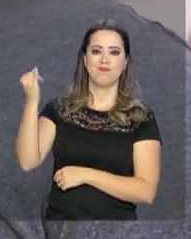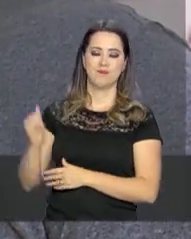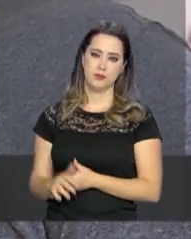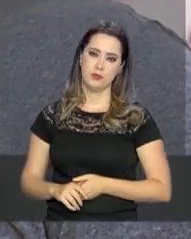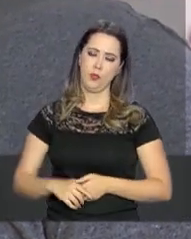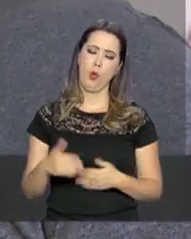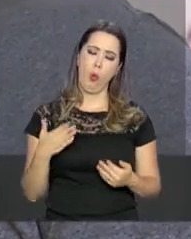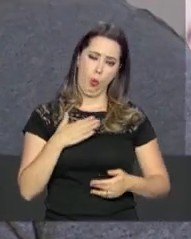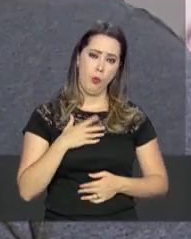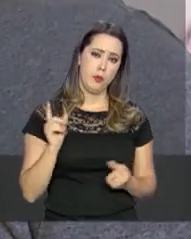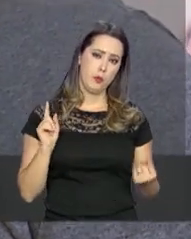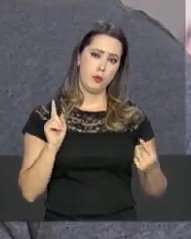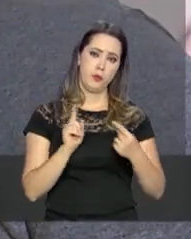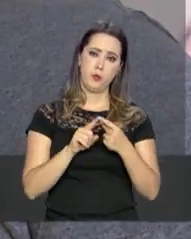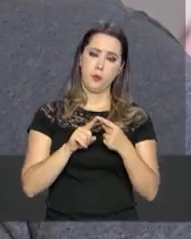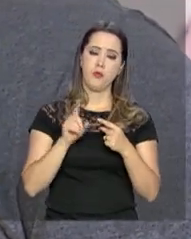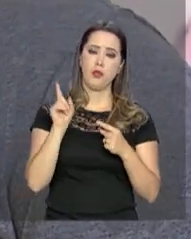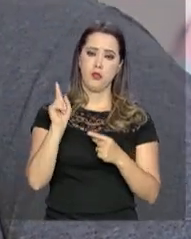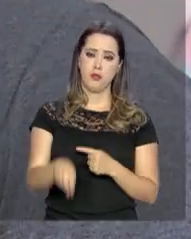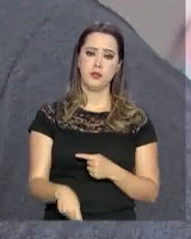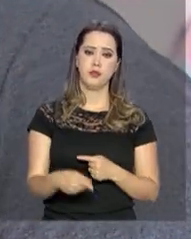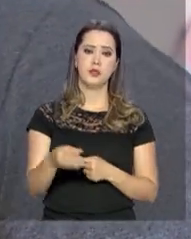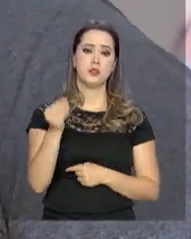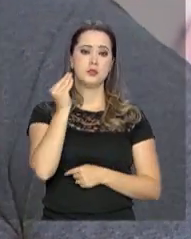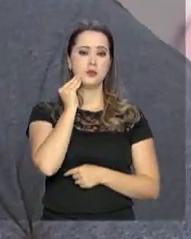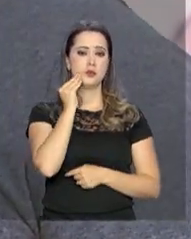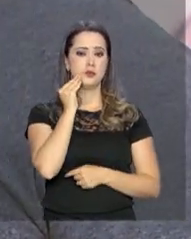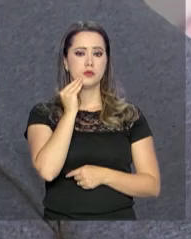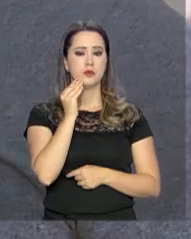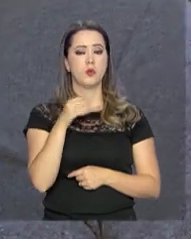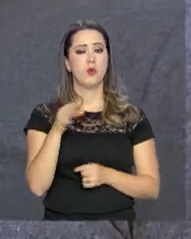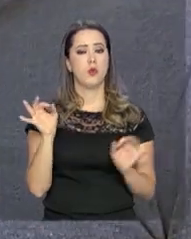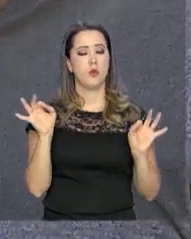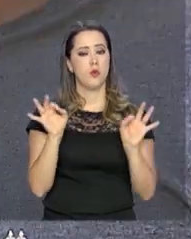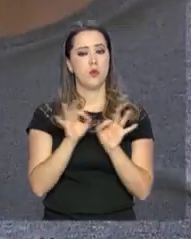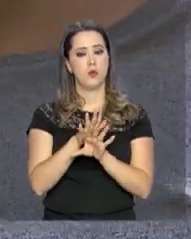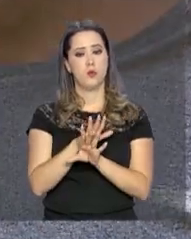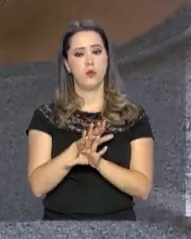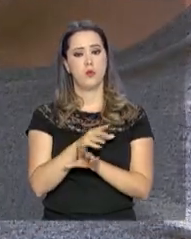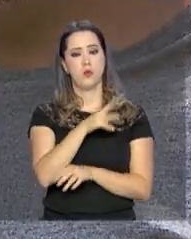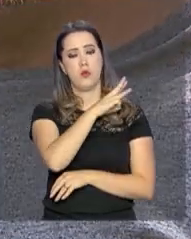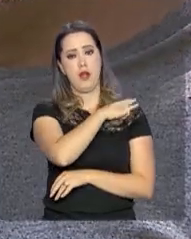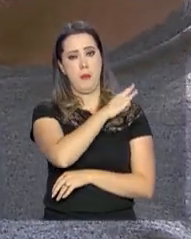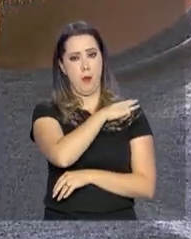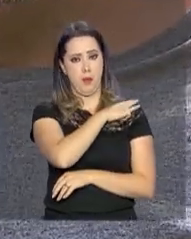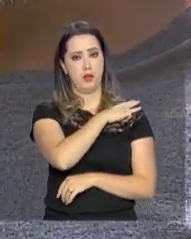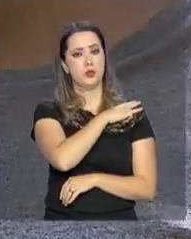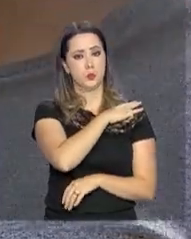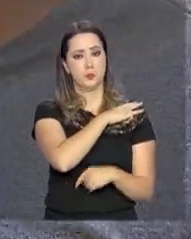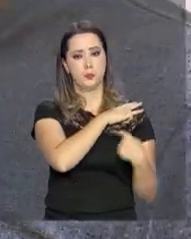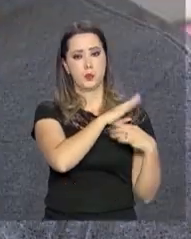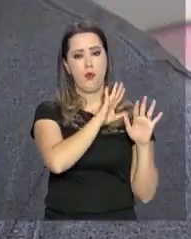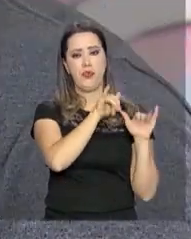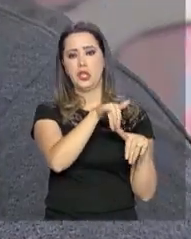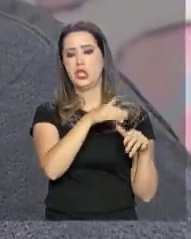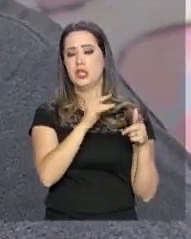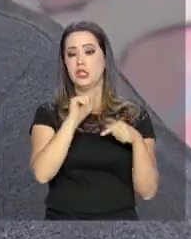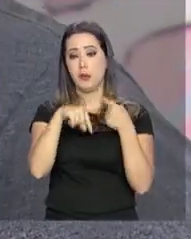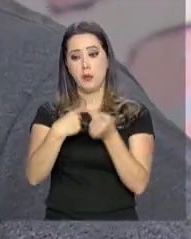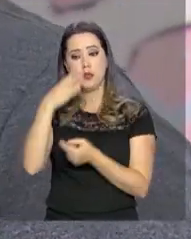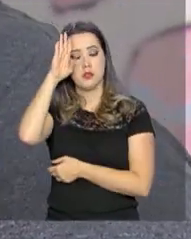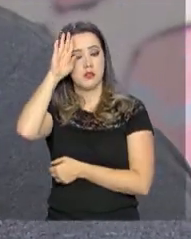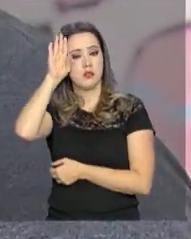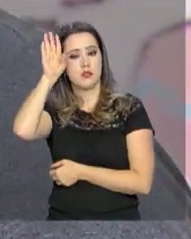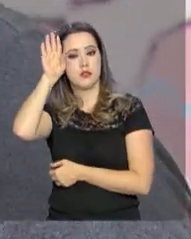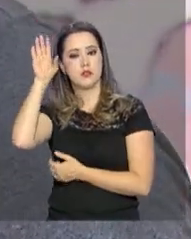mesmo, hoje, certo, é tentar o ensino, acabar o ensino médio, né, fazer uma faculdade,